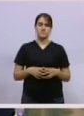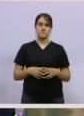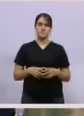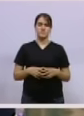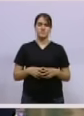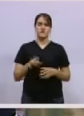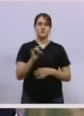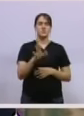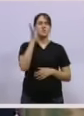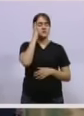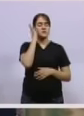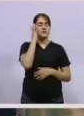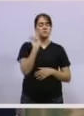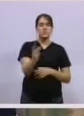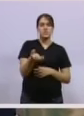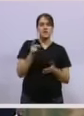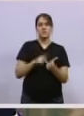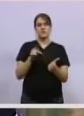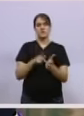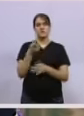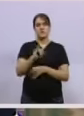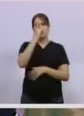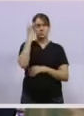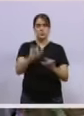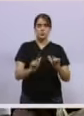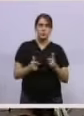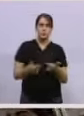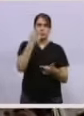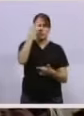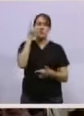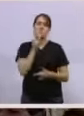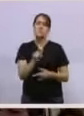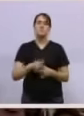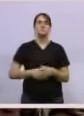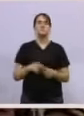Se quer, quem luta para conseguir